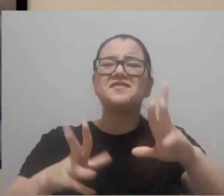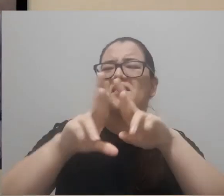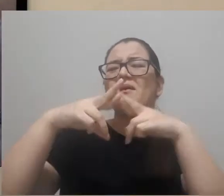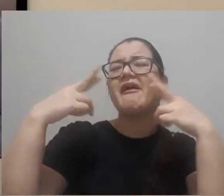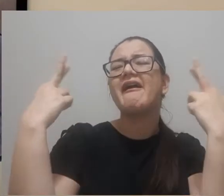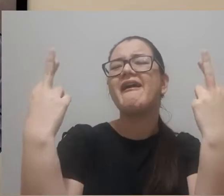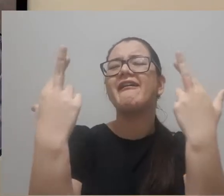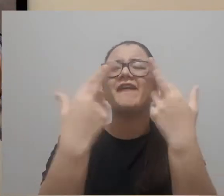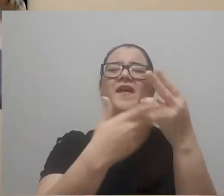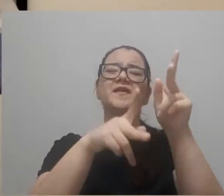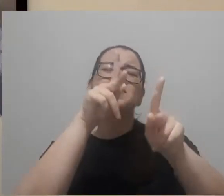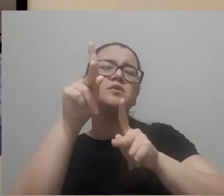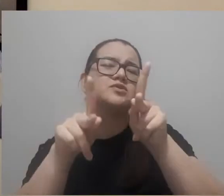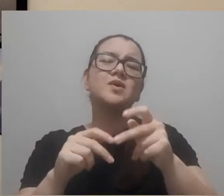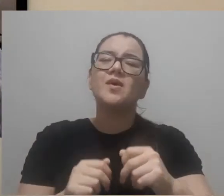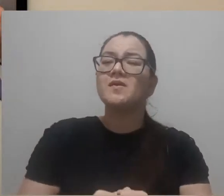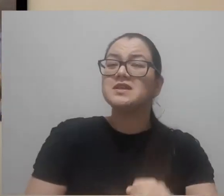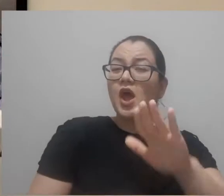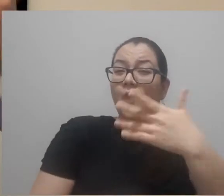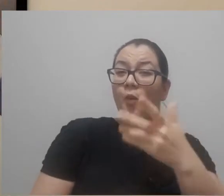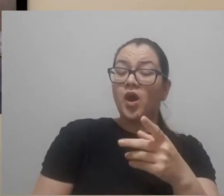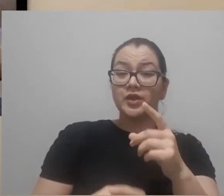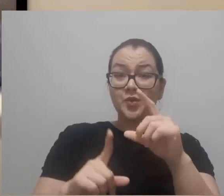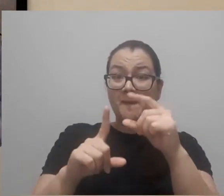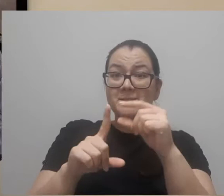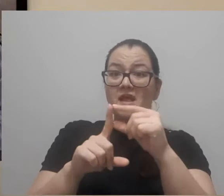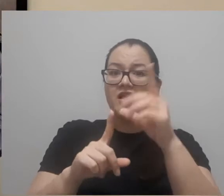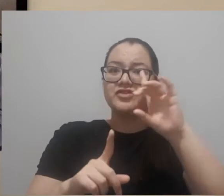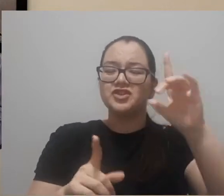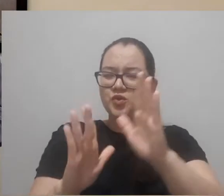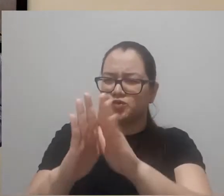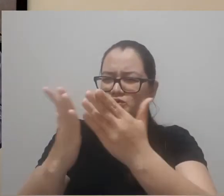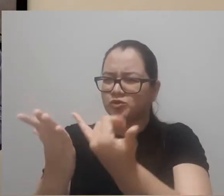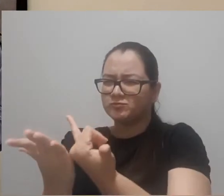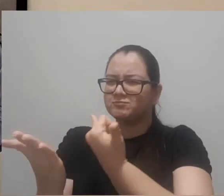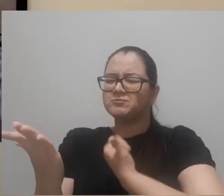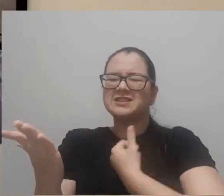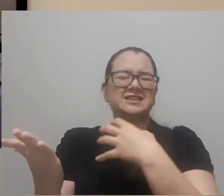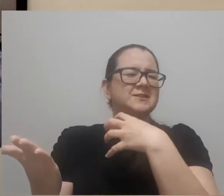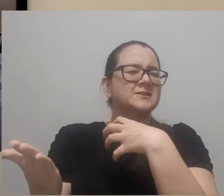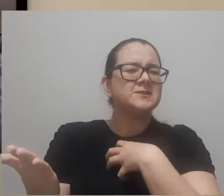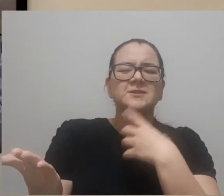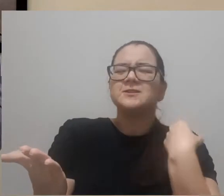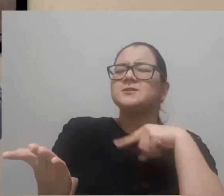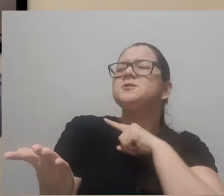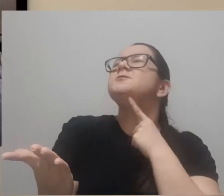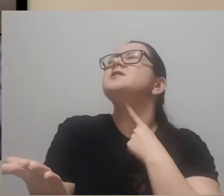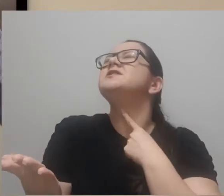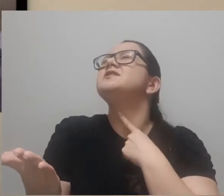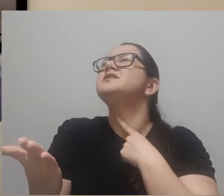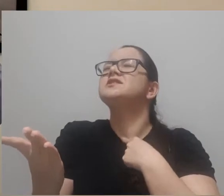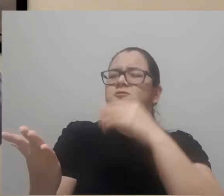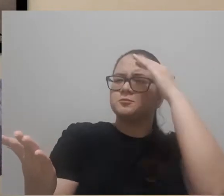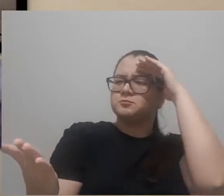nossos corações, quando nós procuramos viver por ela, aplicá-la em nosso coração, para ter uma vida mais